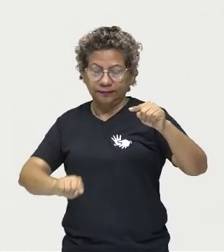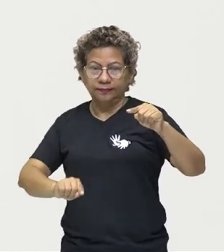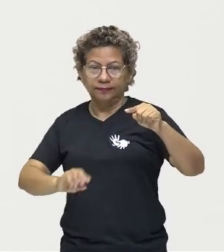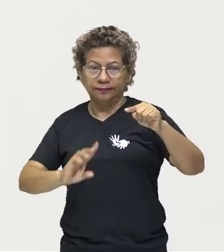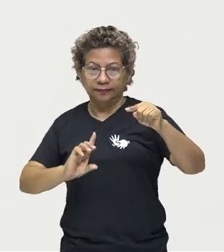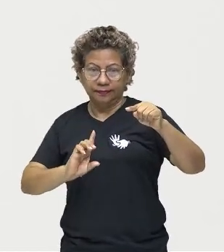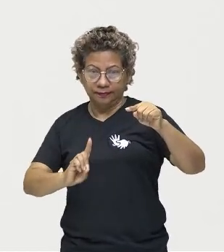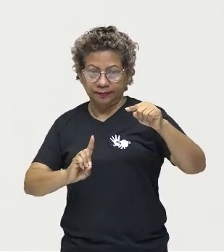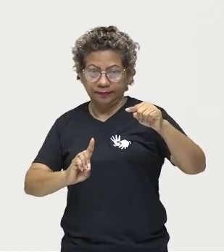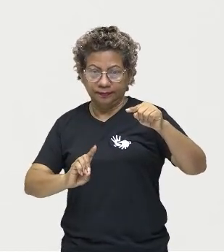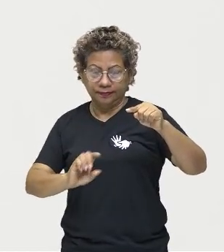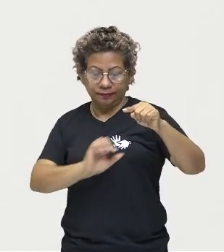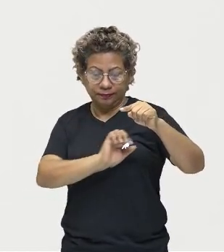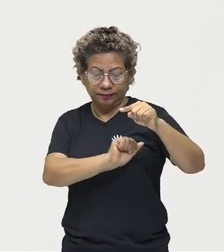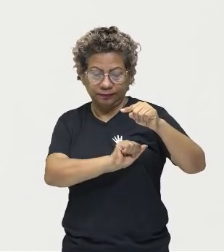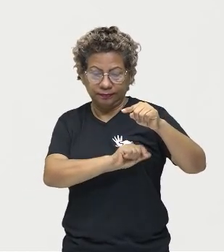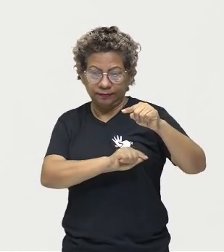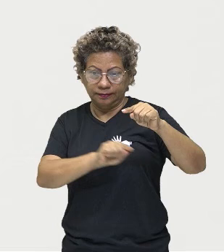ângulo.